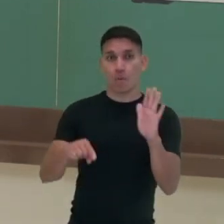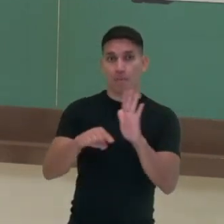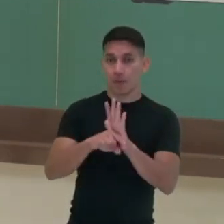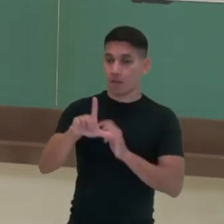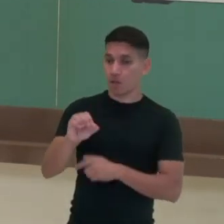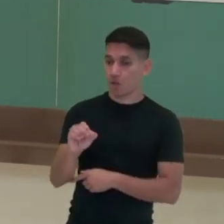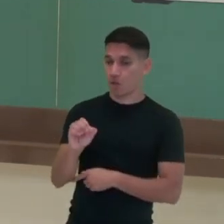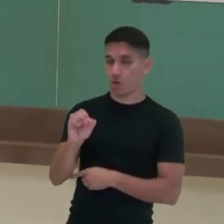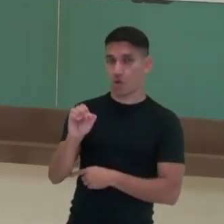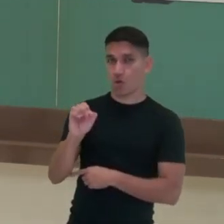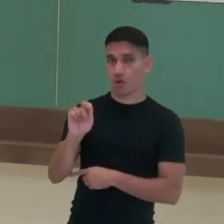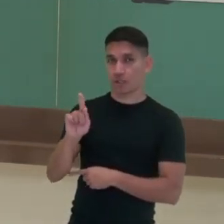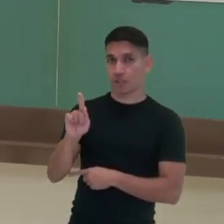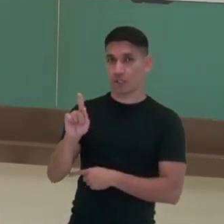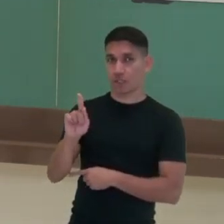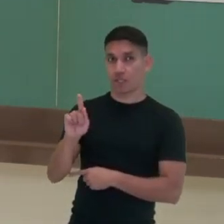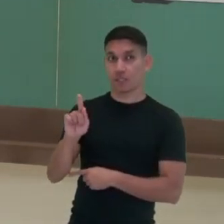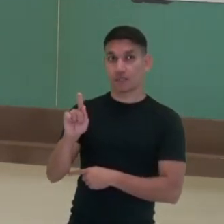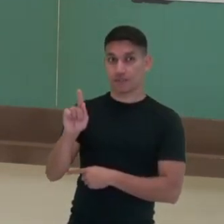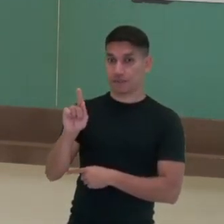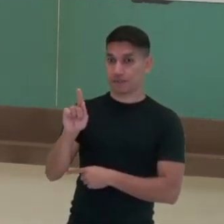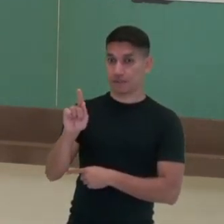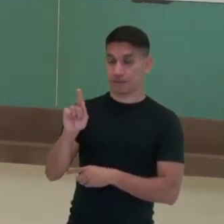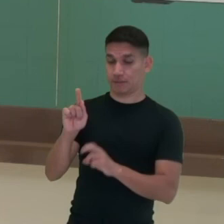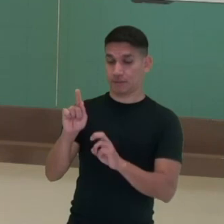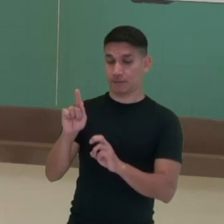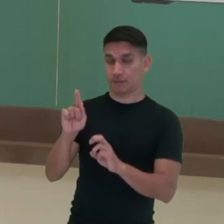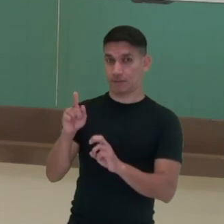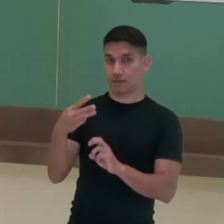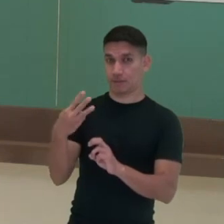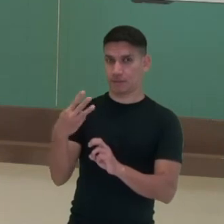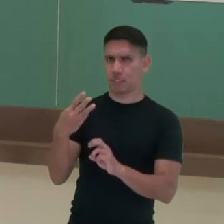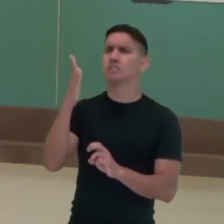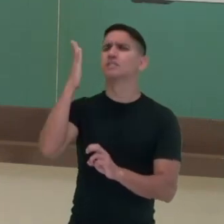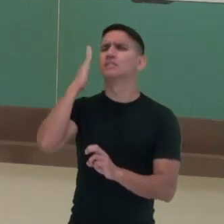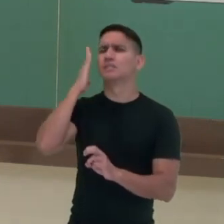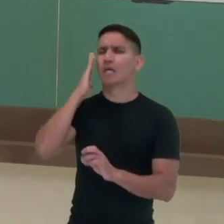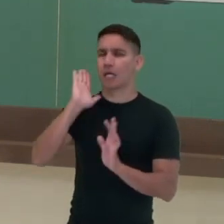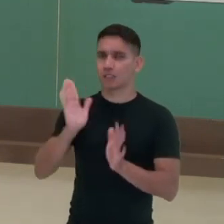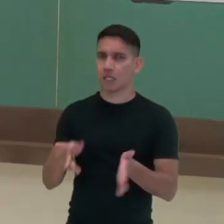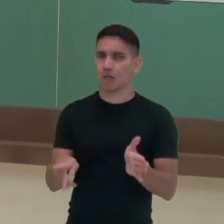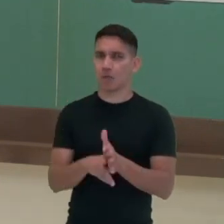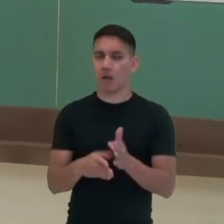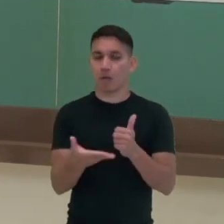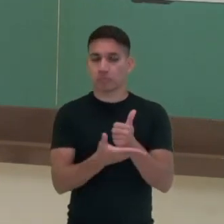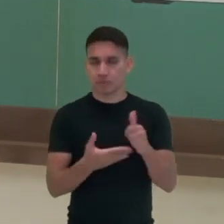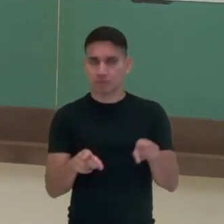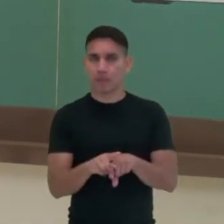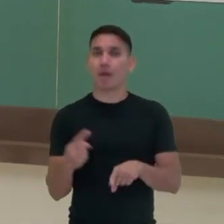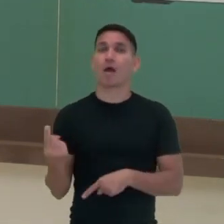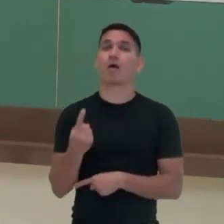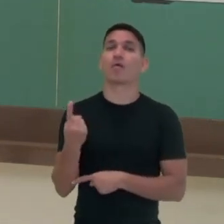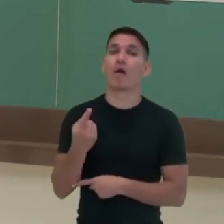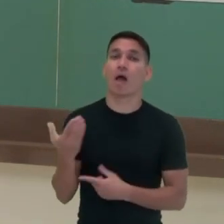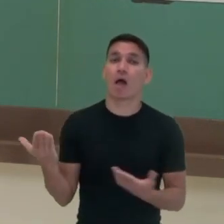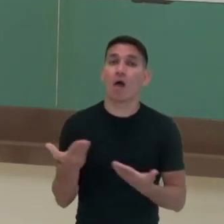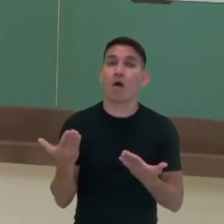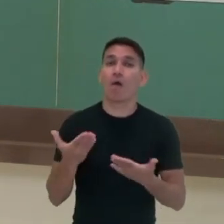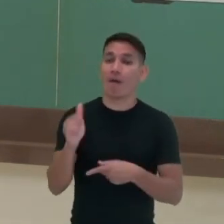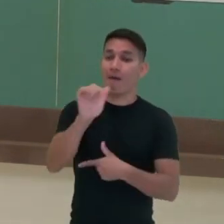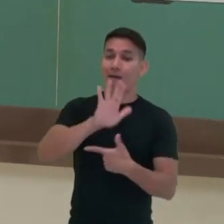de 5 na base 3. Então, já conhecemos a base e já conhecemos a altura. Então, vamos calcular a área,